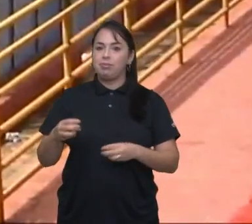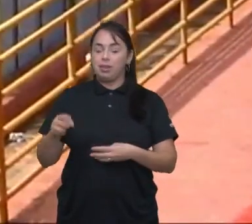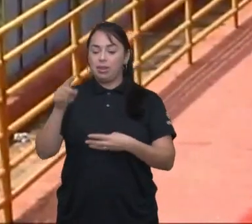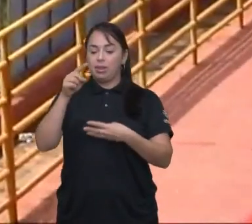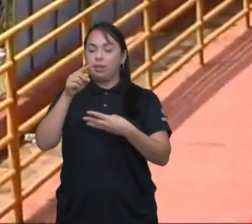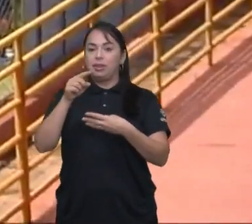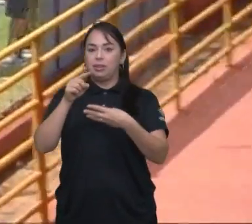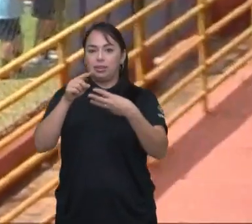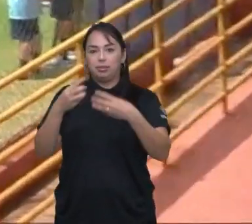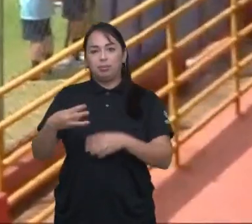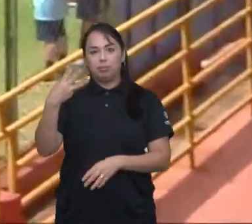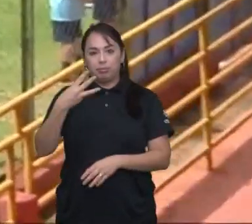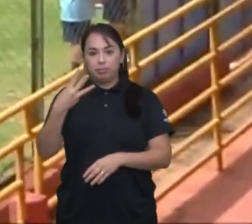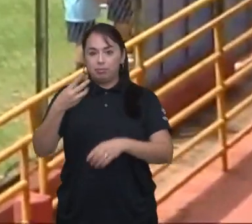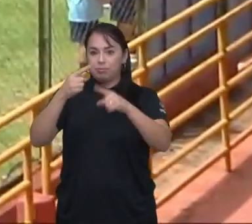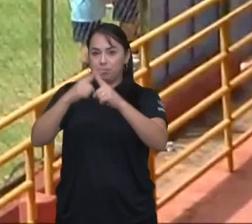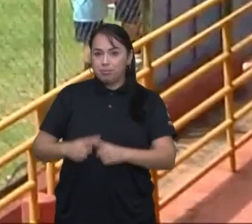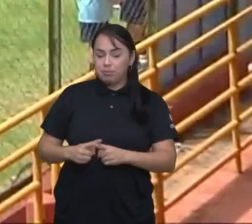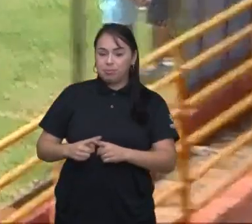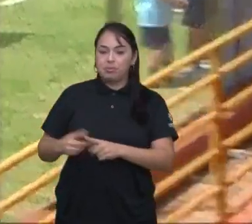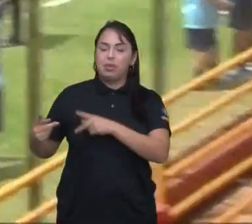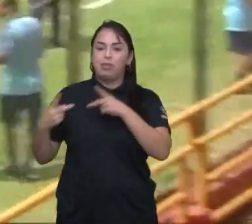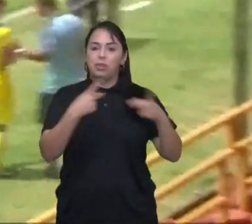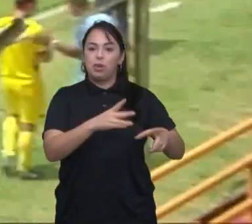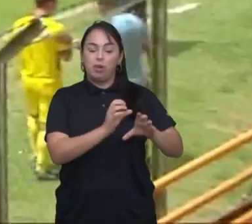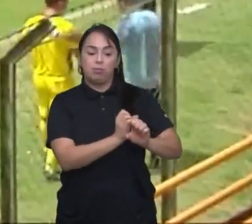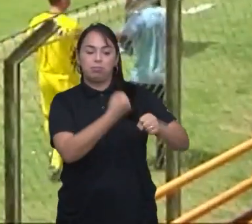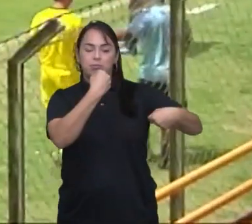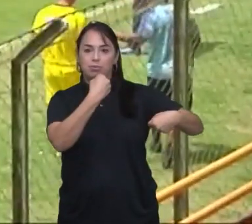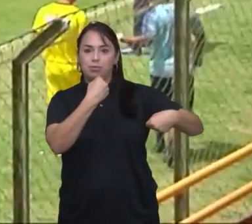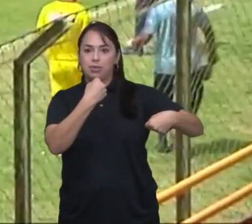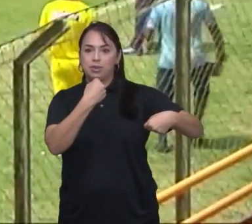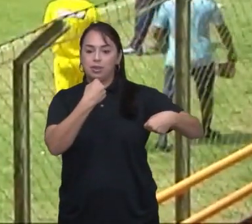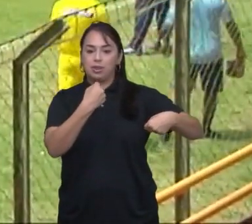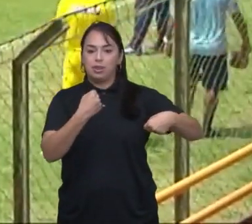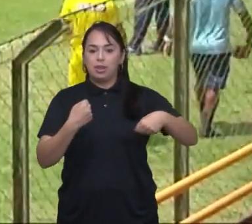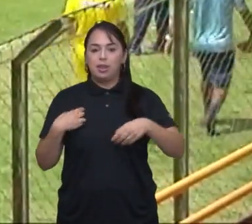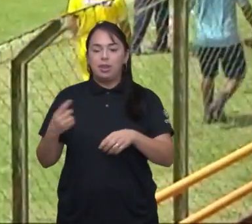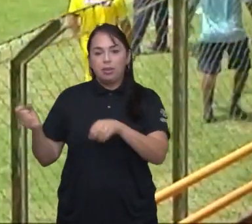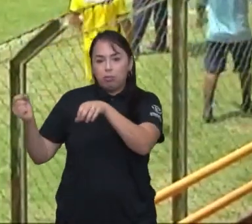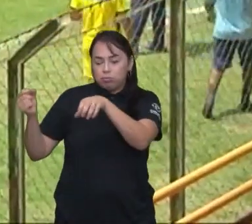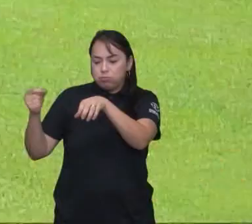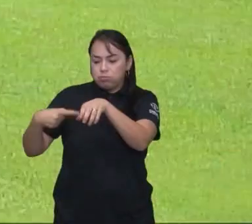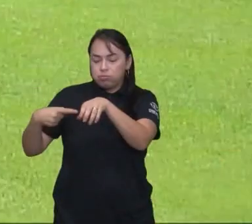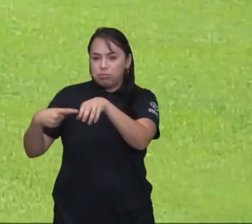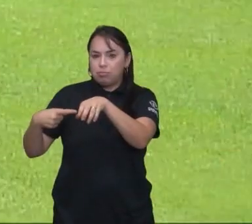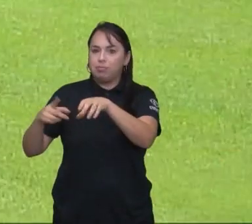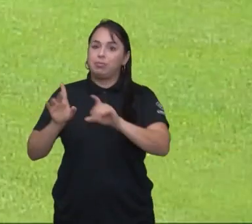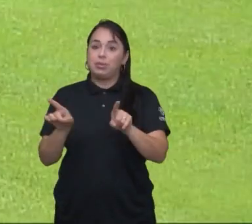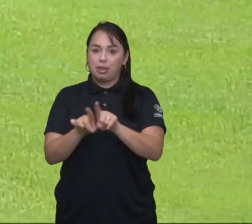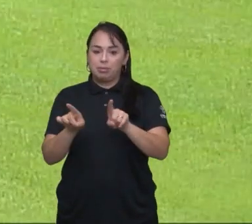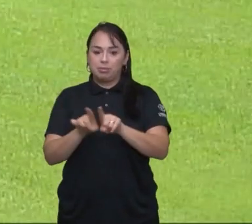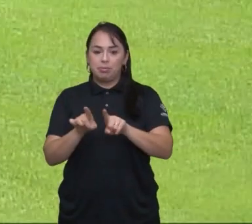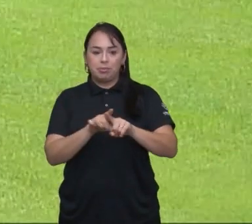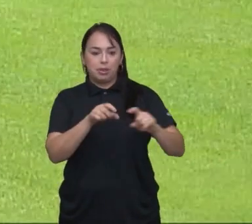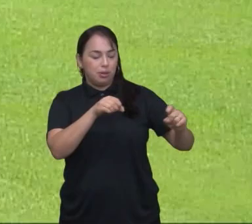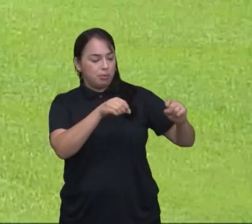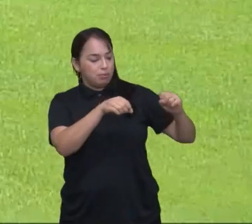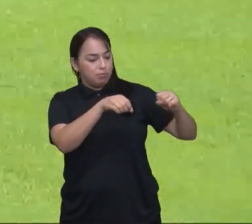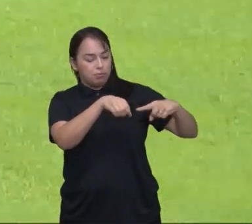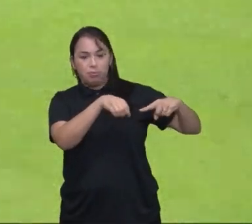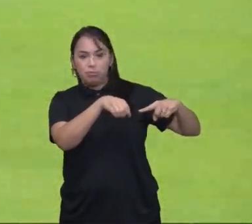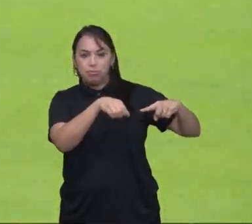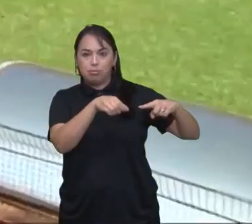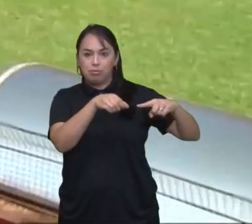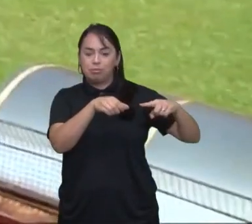terceira rodada, o São José visitou o Sertãozinho. Paulinho Guerreiro abriu o placar para a Águia. David Batista, de cabeça, deixou